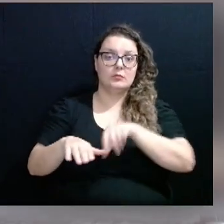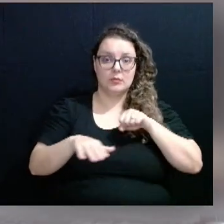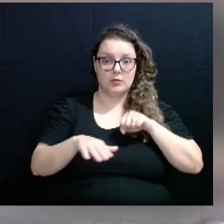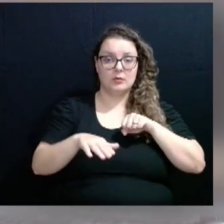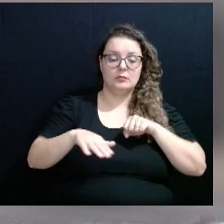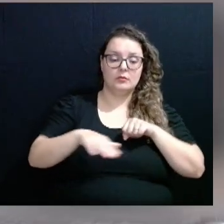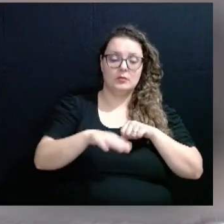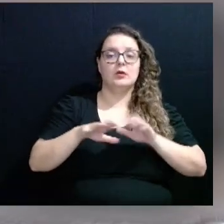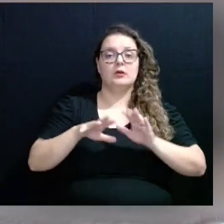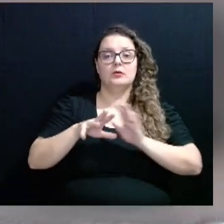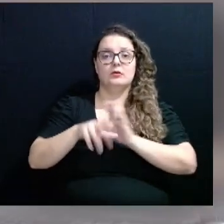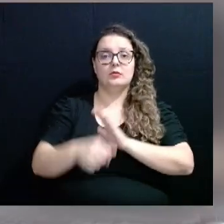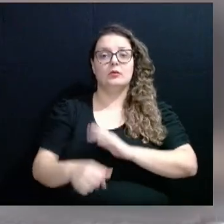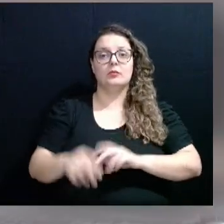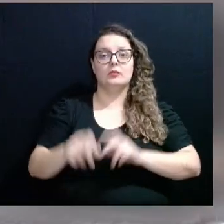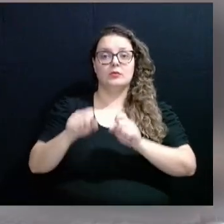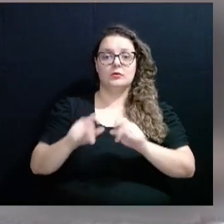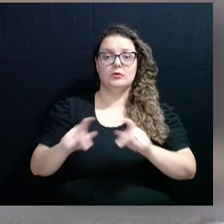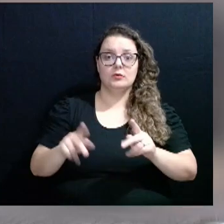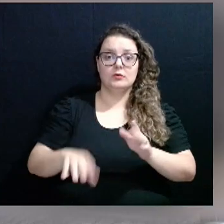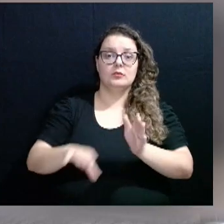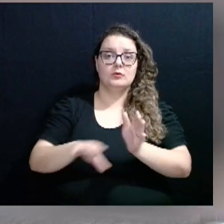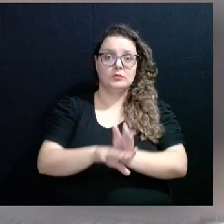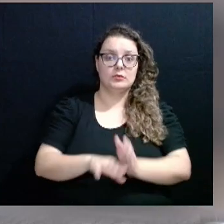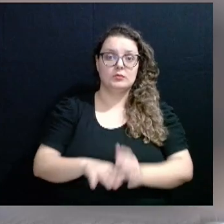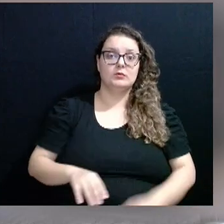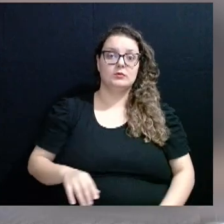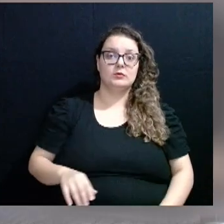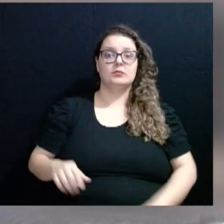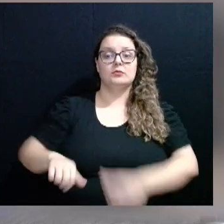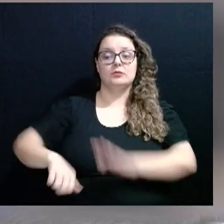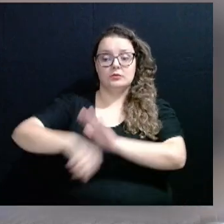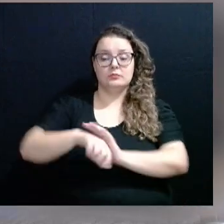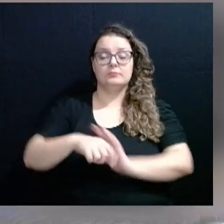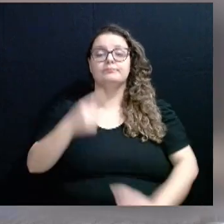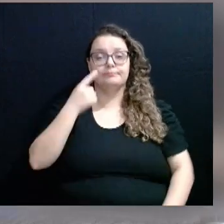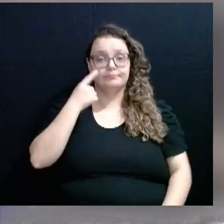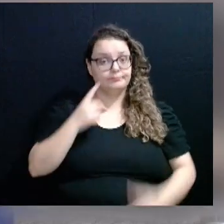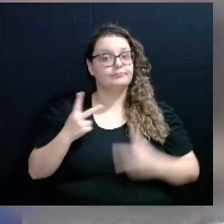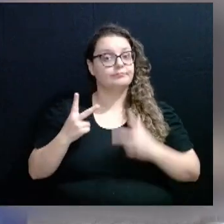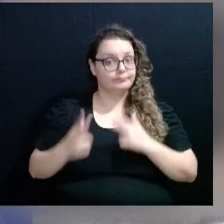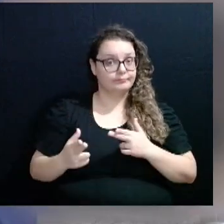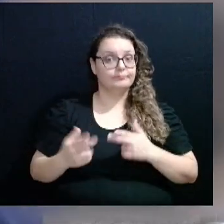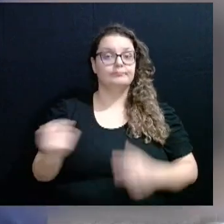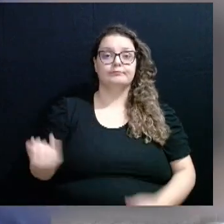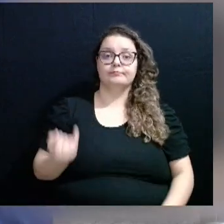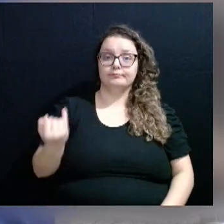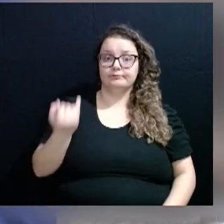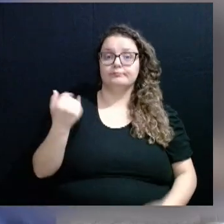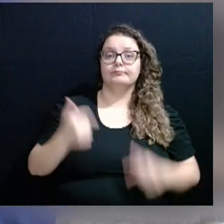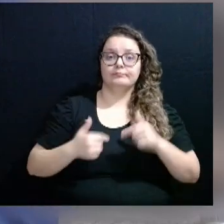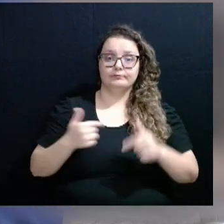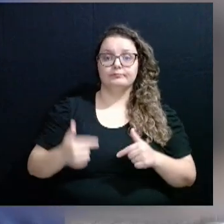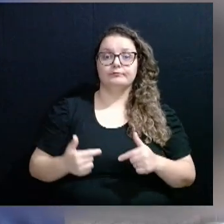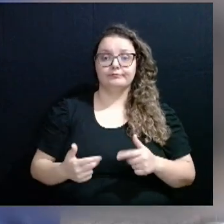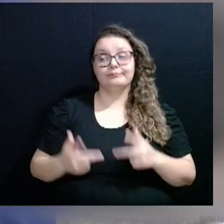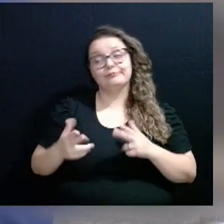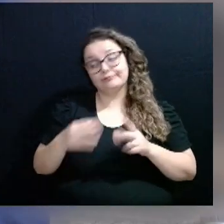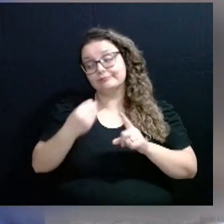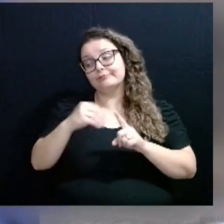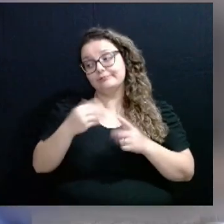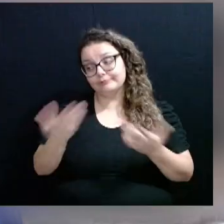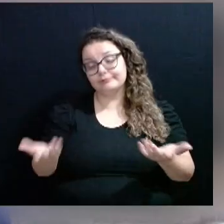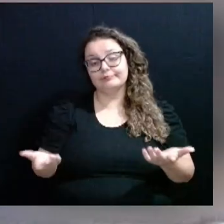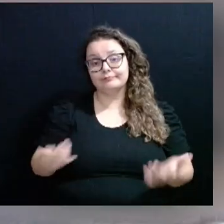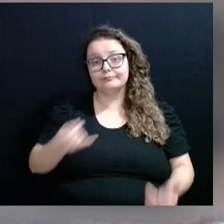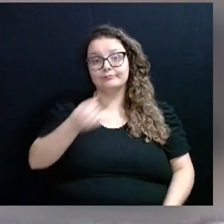é que chegaram nos assaltantes. Então vejam como é importante esse trabalho e como nós estamos vulneráveis, né? Infelizmente nós